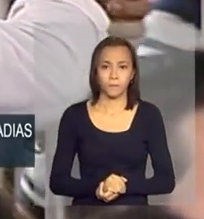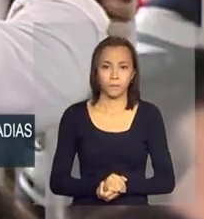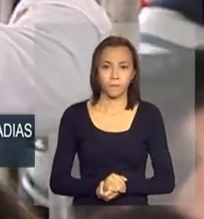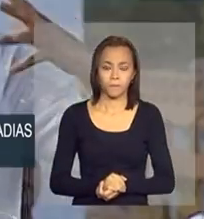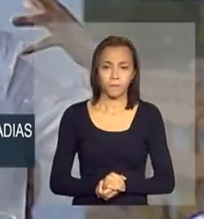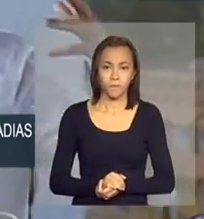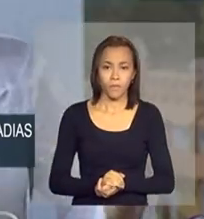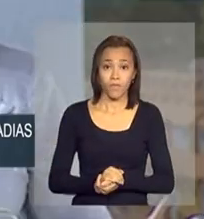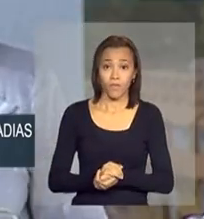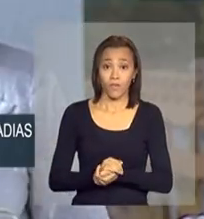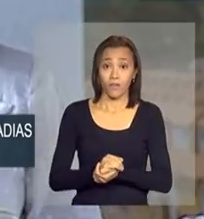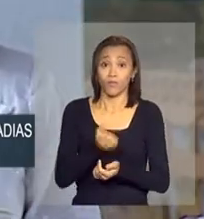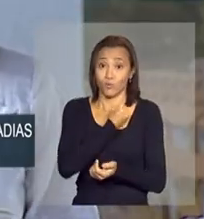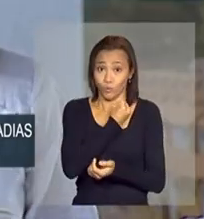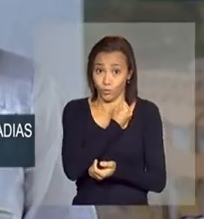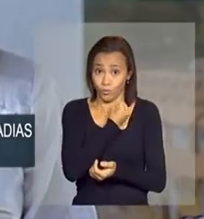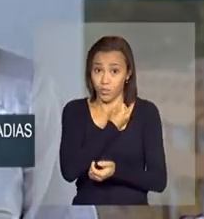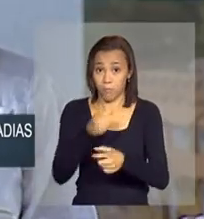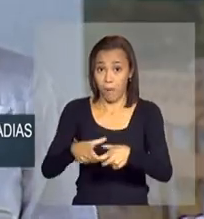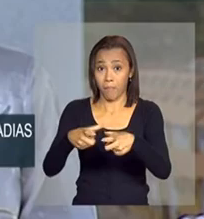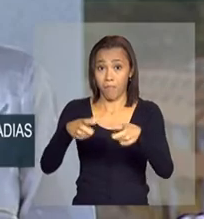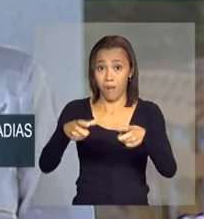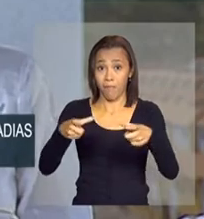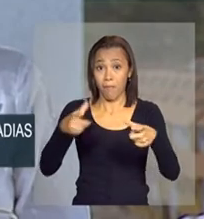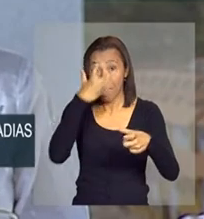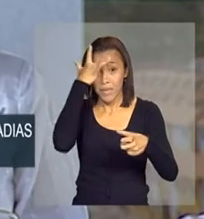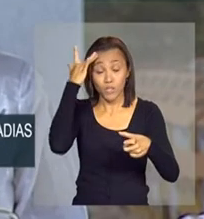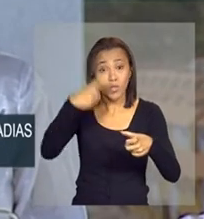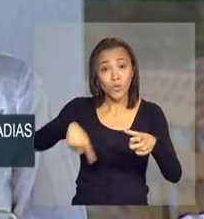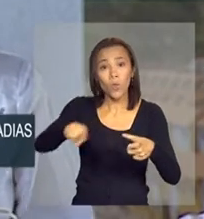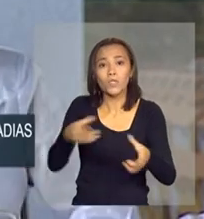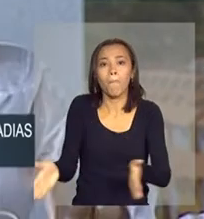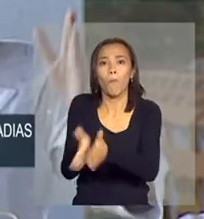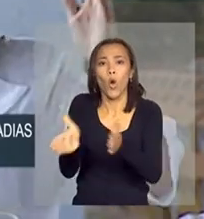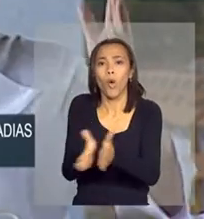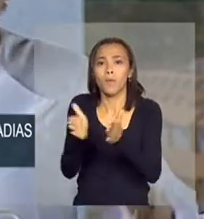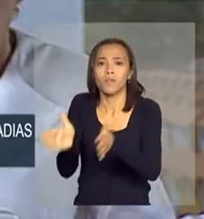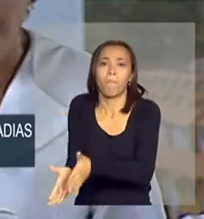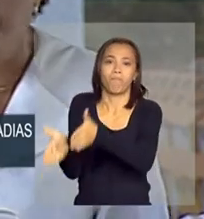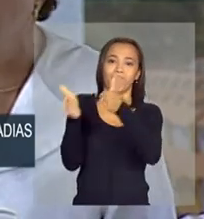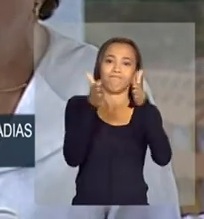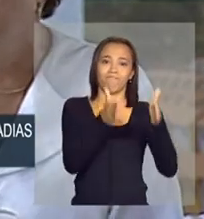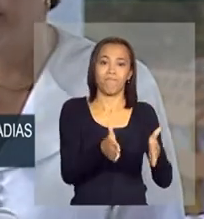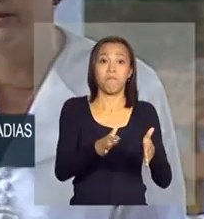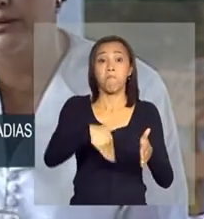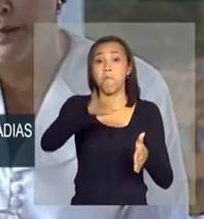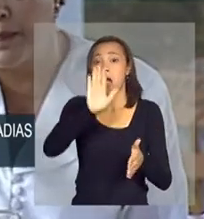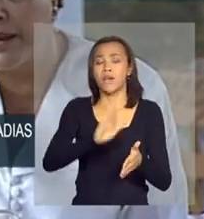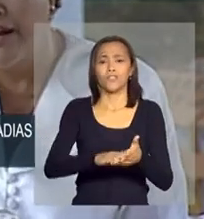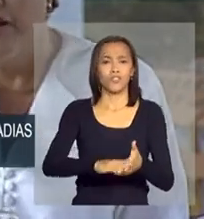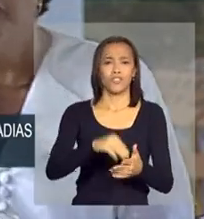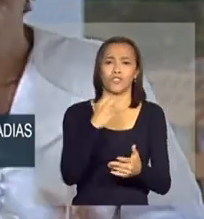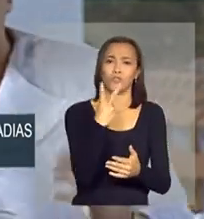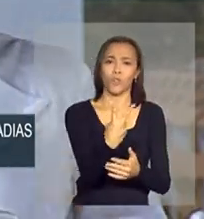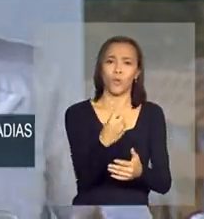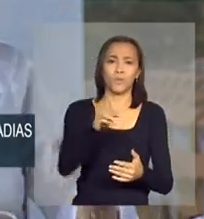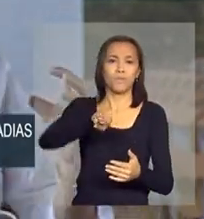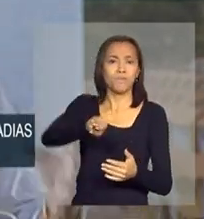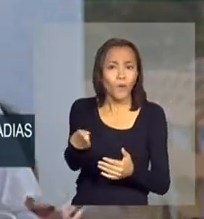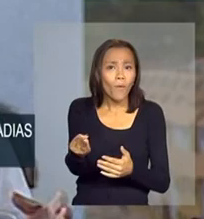em vários quantidades de pessoas da extrema pobreza mais de dois milhões